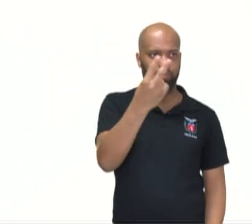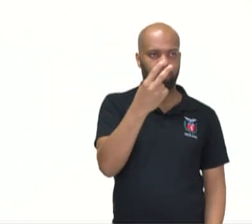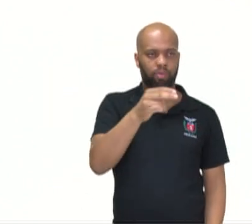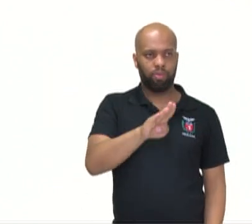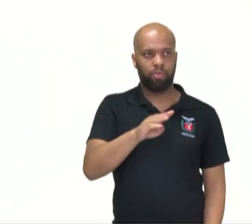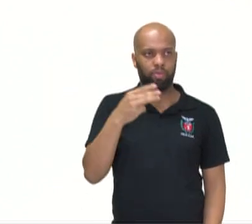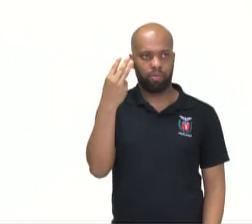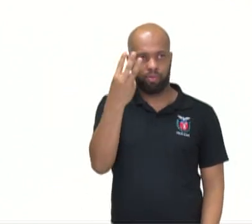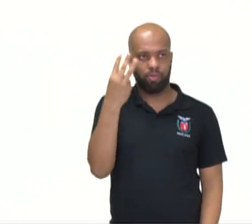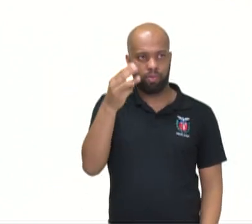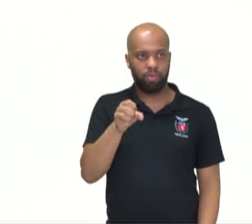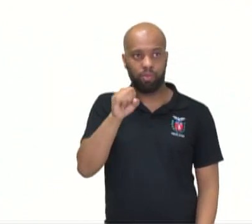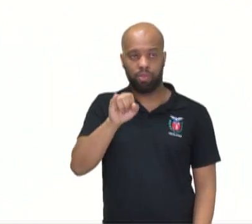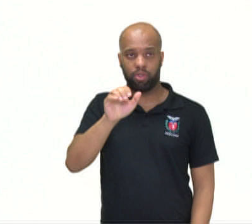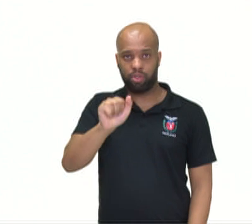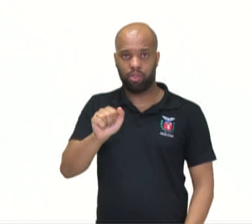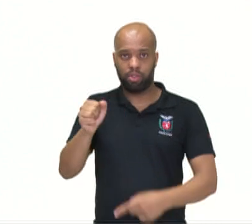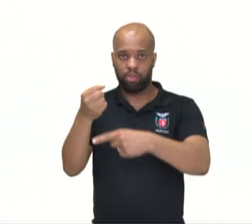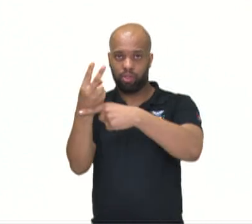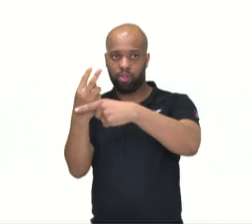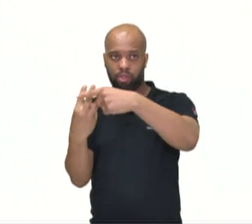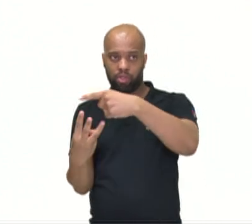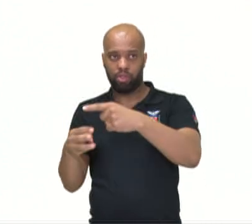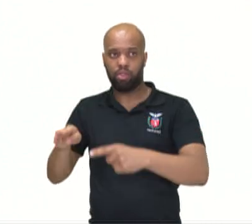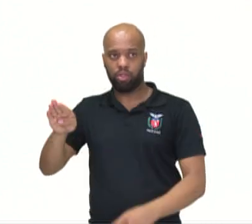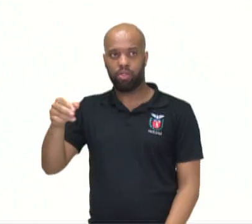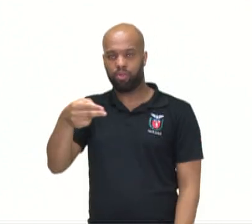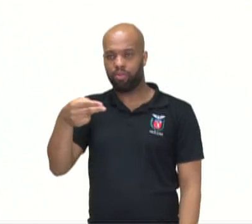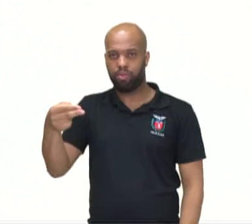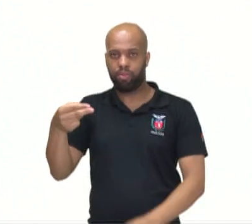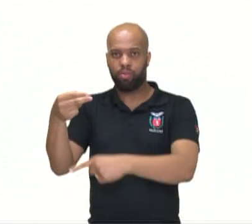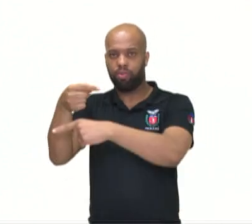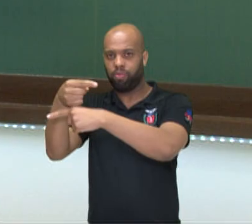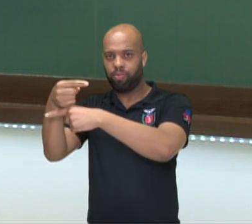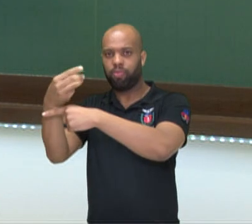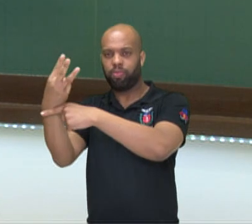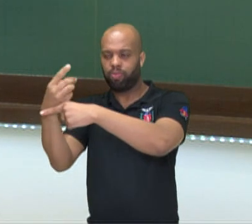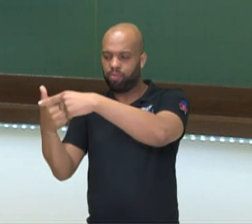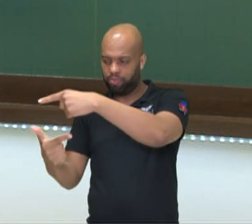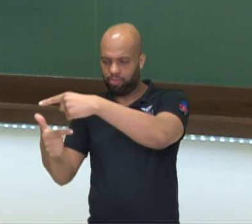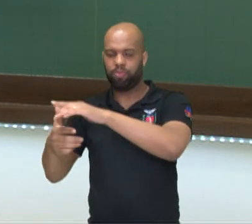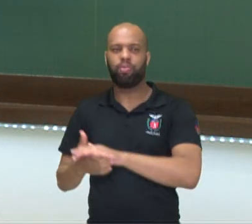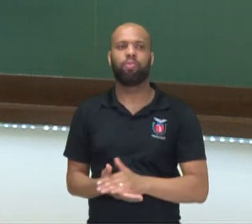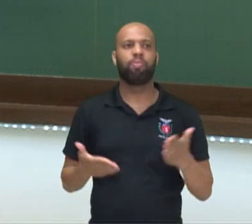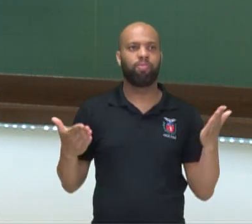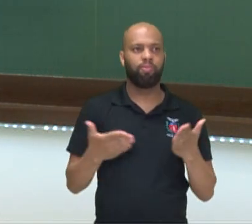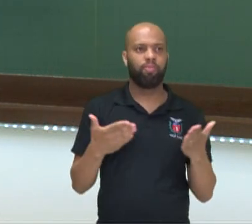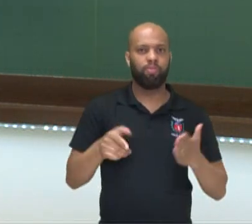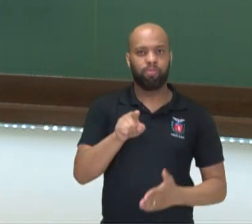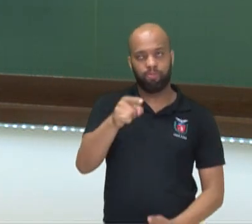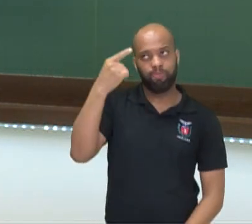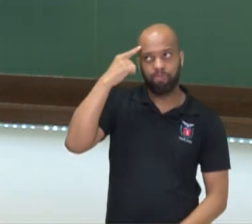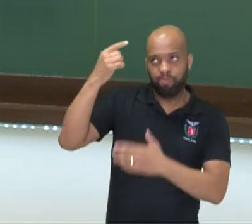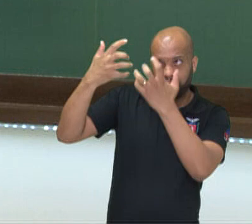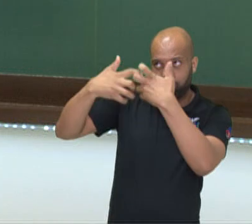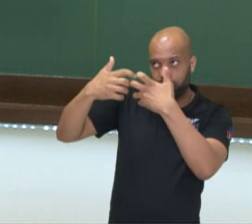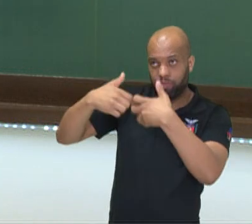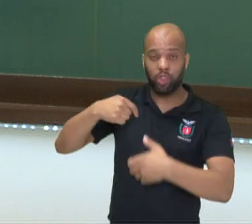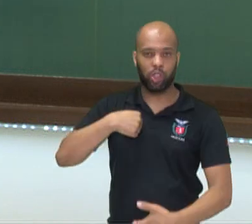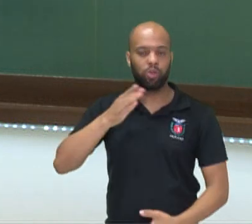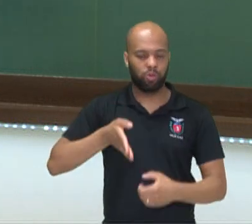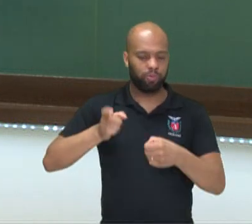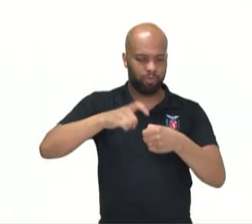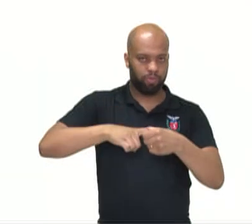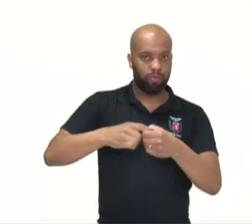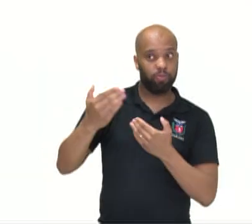cubo, quando a é igual a 2 terços e quando b é igual a menos 3 meios. Então, pense um pouquinho e a gente já volta com a